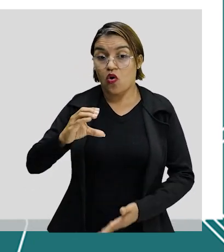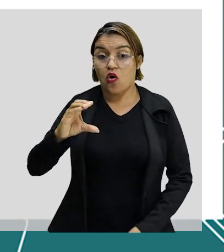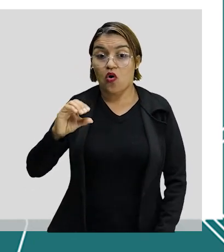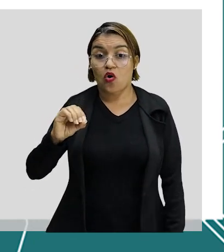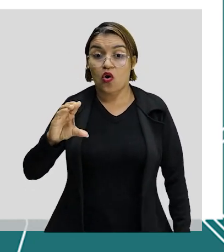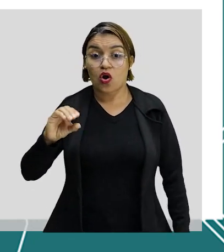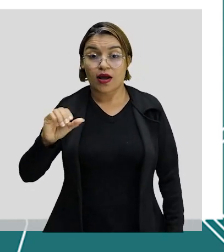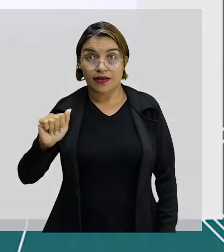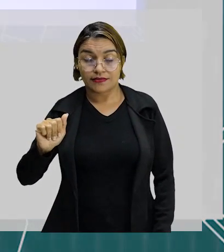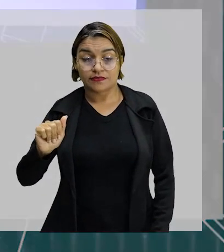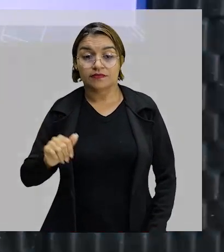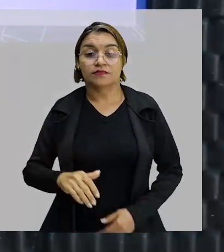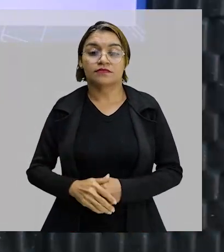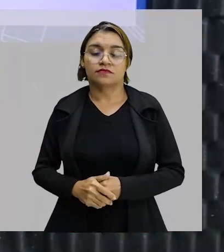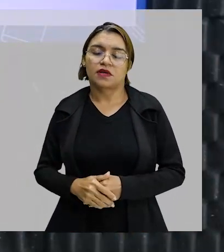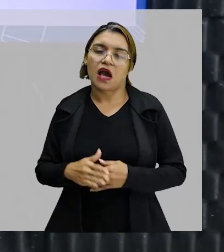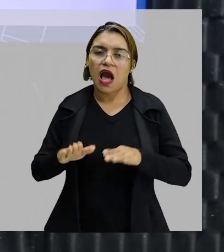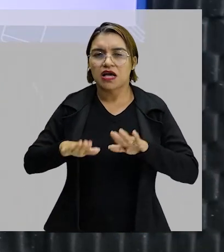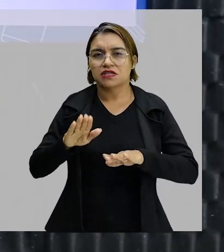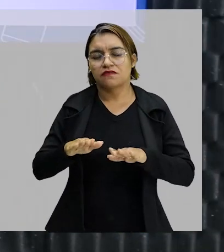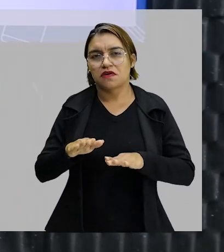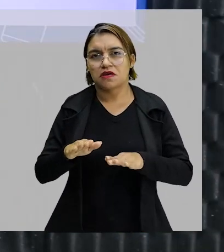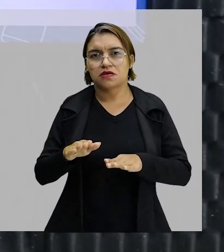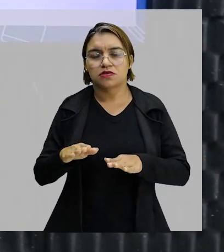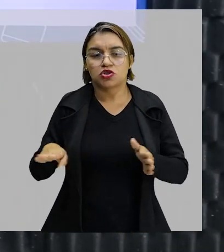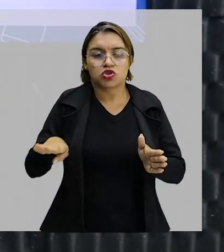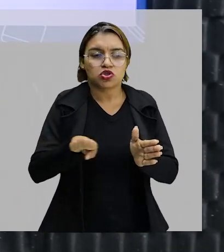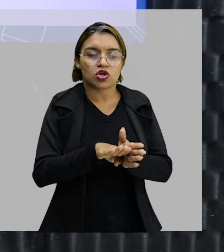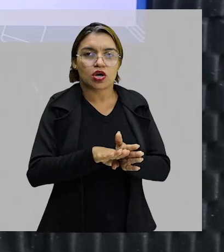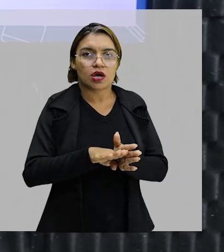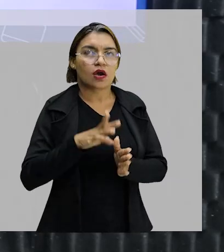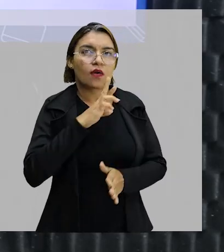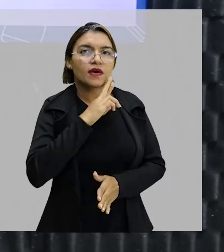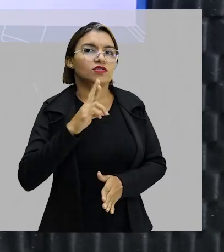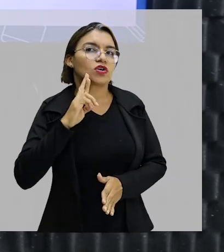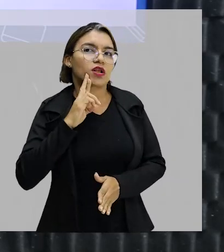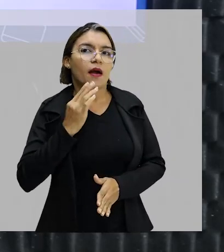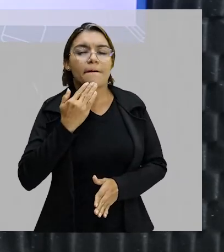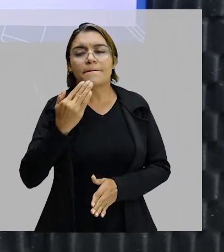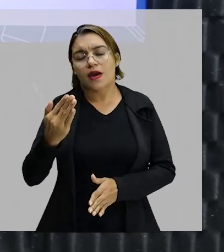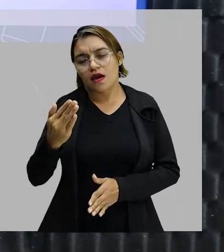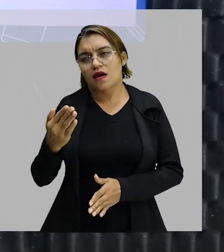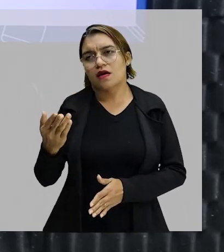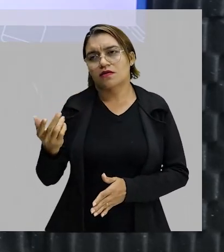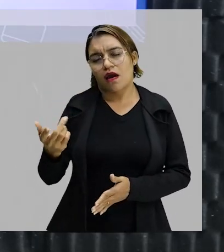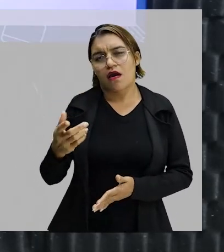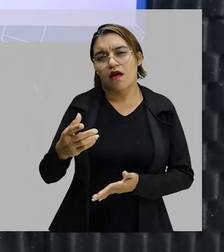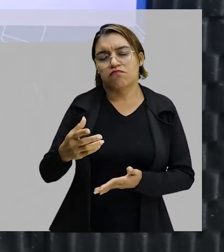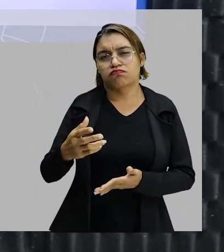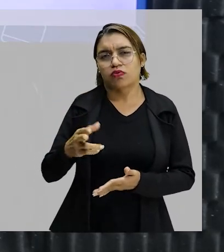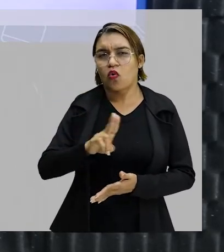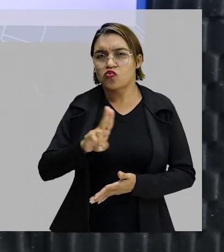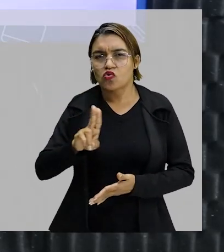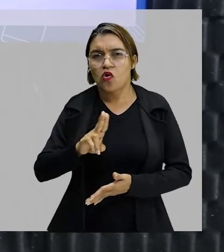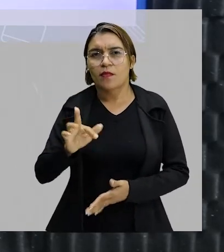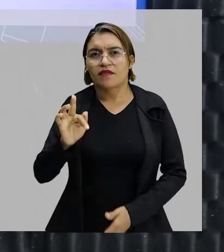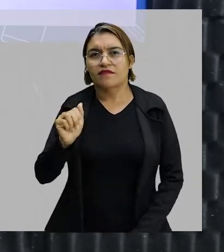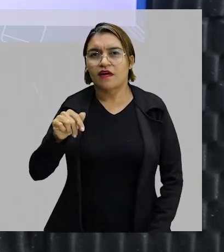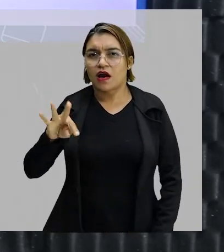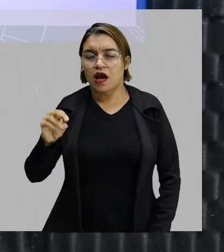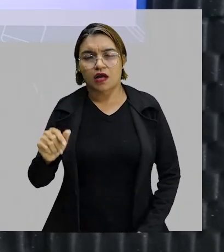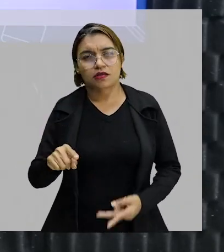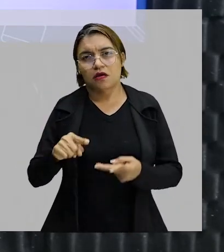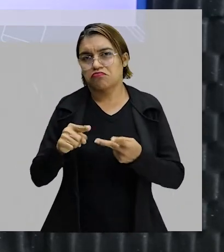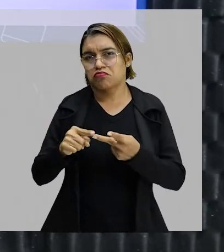gente pede, quando chega no restaurante, a gente pede diretamente, traz uma Fanta, traz uma Coca, a gente já vai